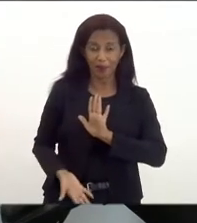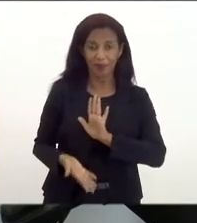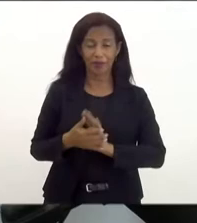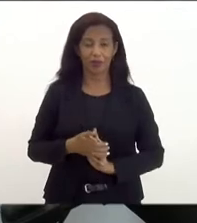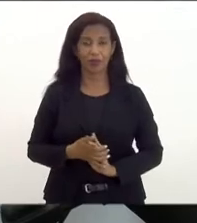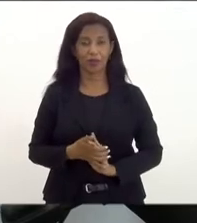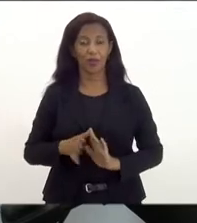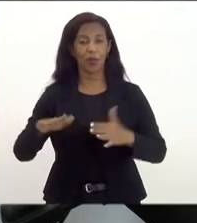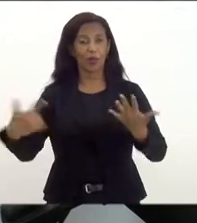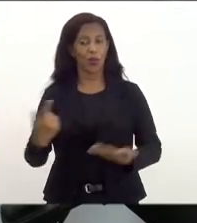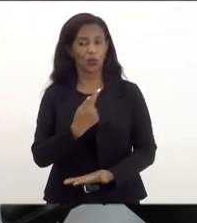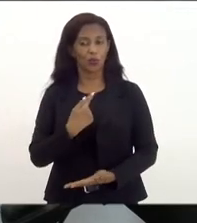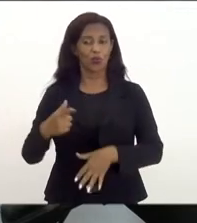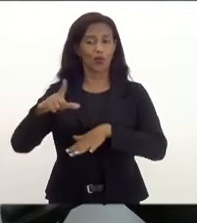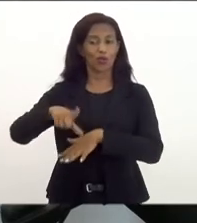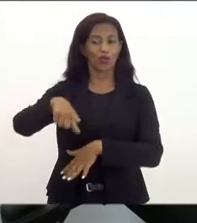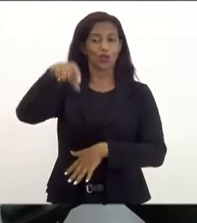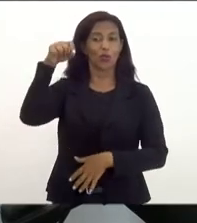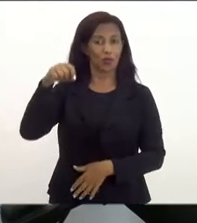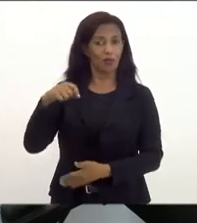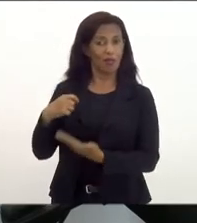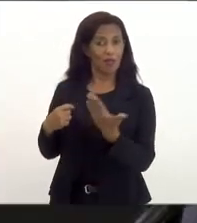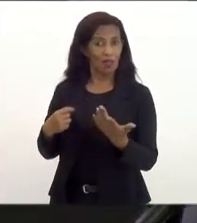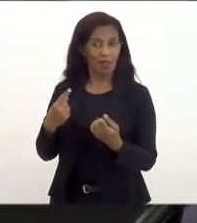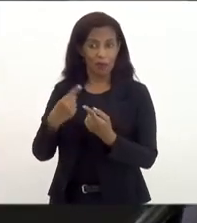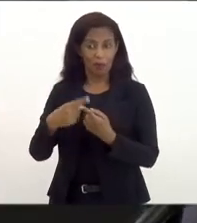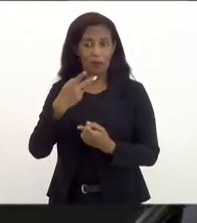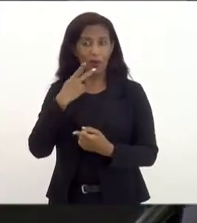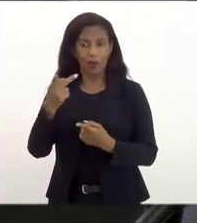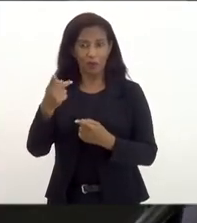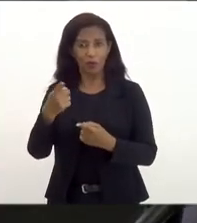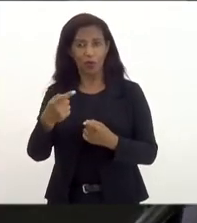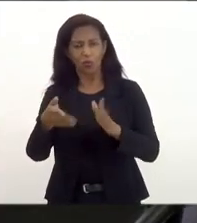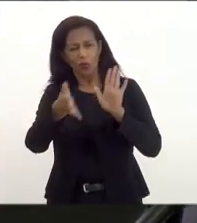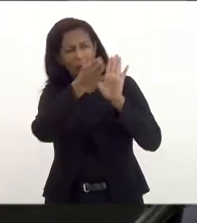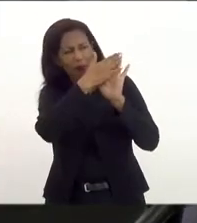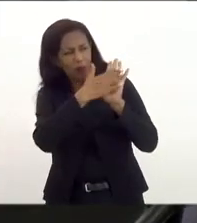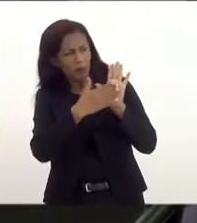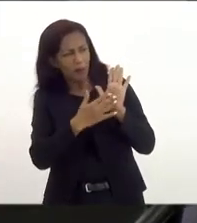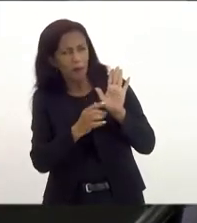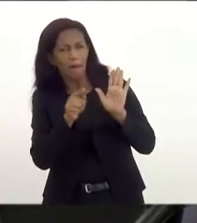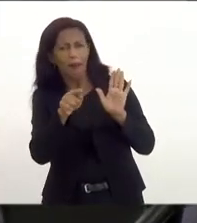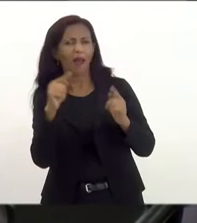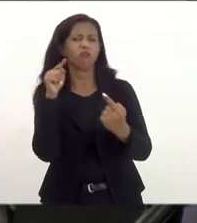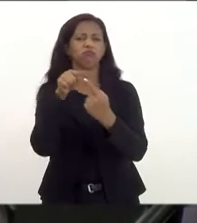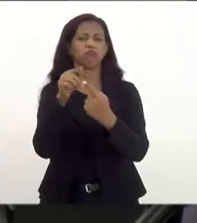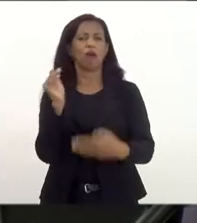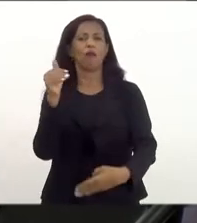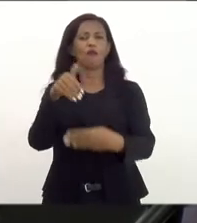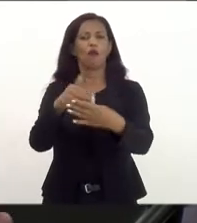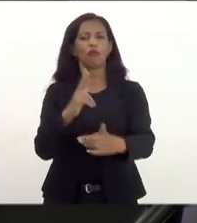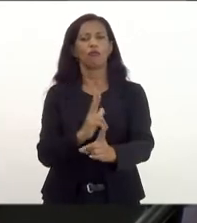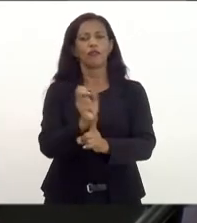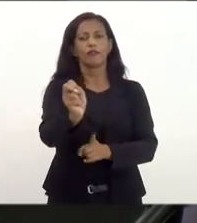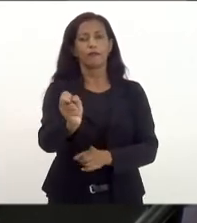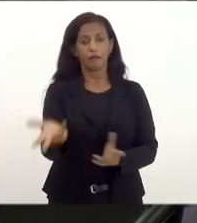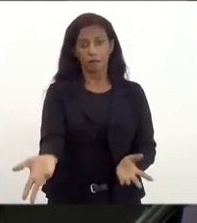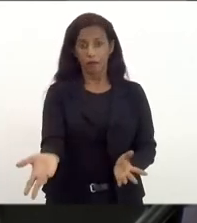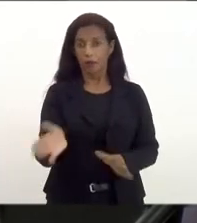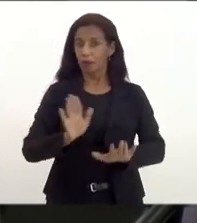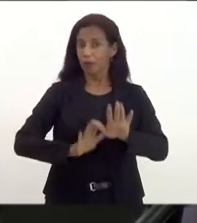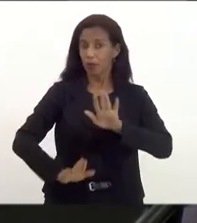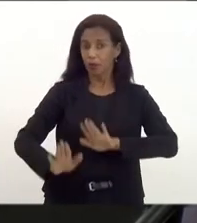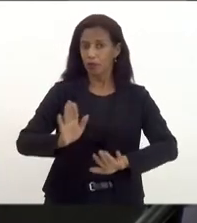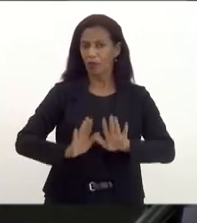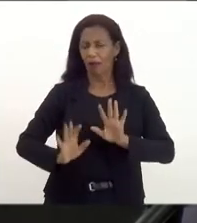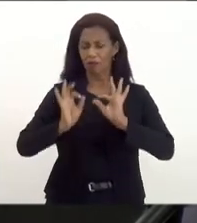quando o governador é eleito porque alguém disse para ele que aquilo que ele apresentou um problema de governo e vai ser feito então é isso que a gente tem que ter